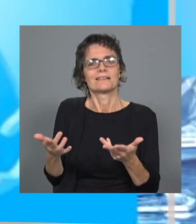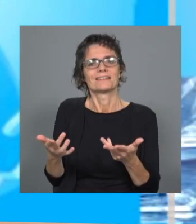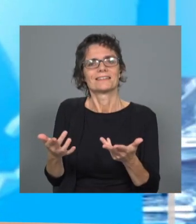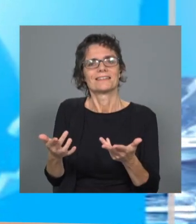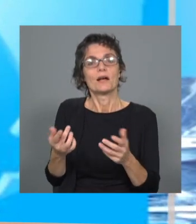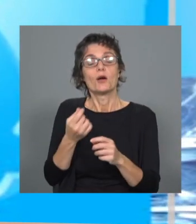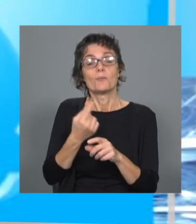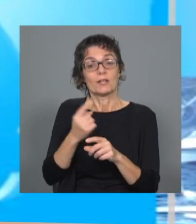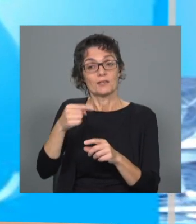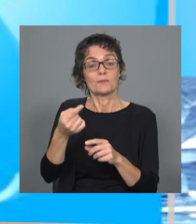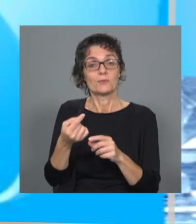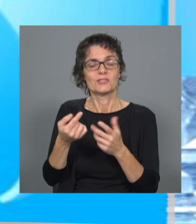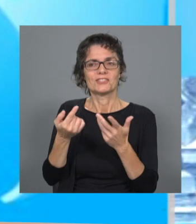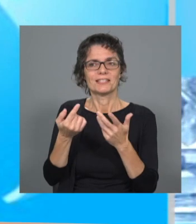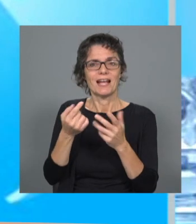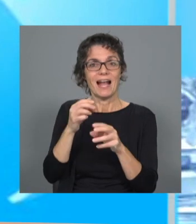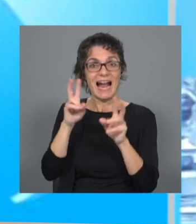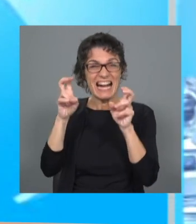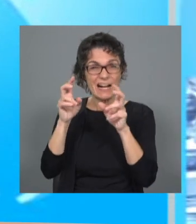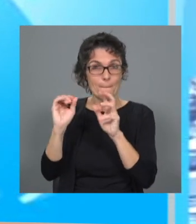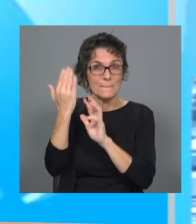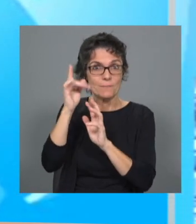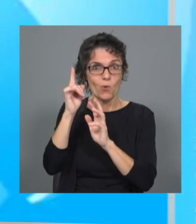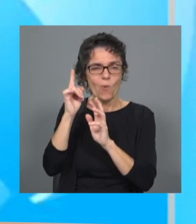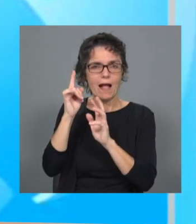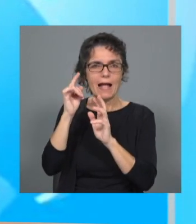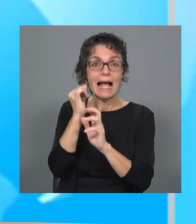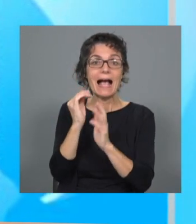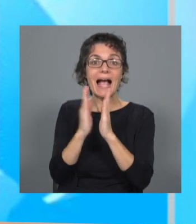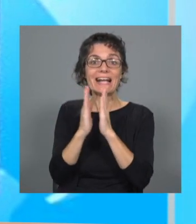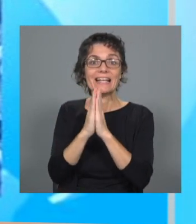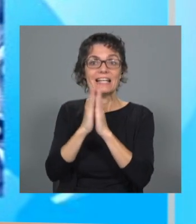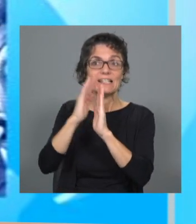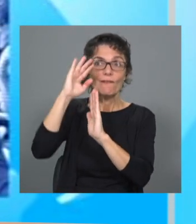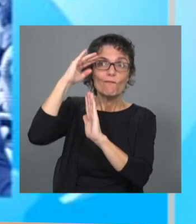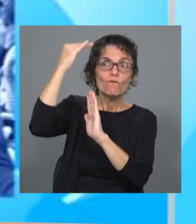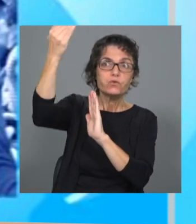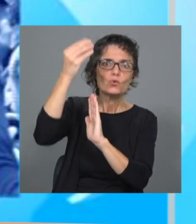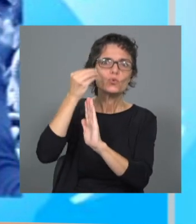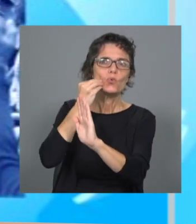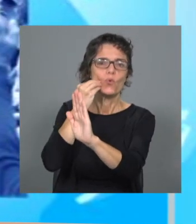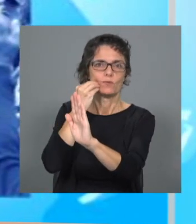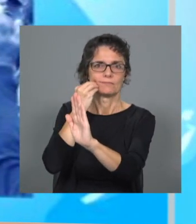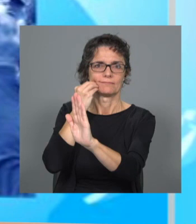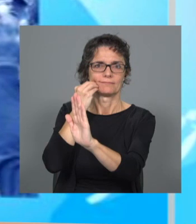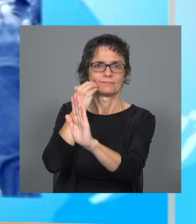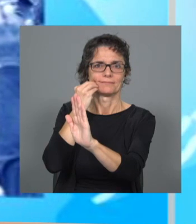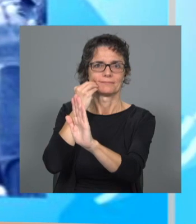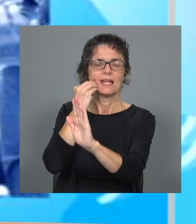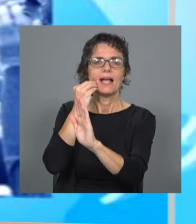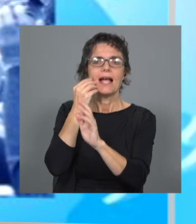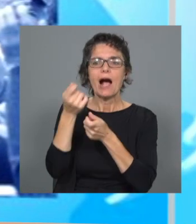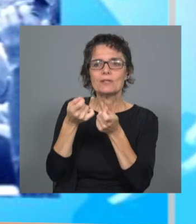o que deve ser a Igreja do futuro. A forma como se deve organizar, a forma como se deve relacionar, a forma como devem ser tomados os